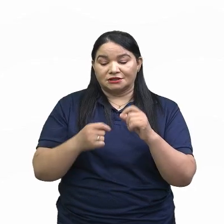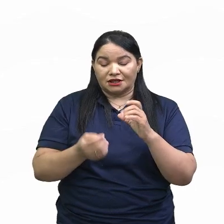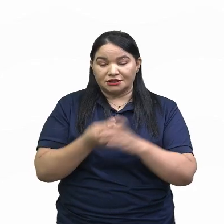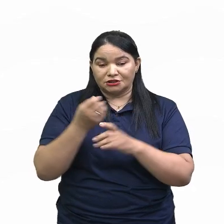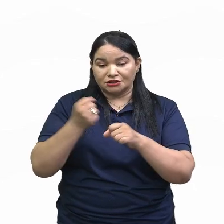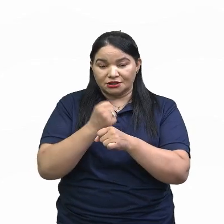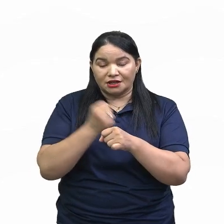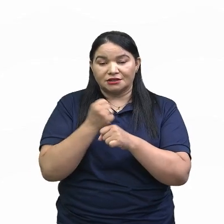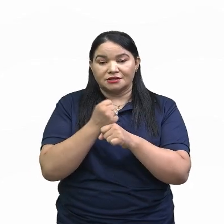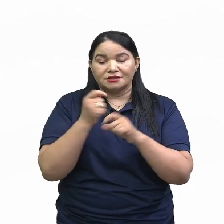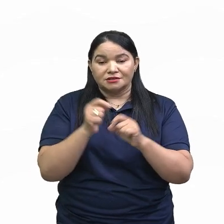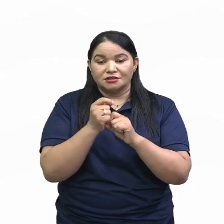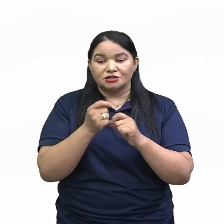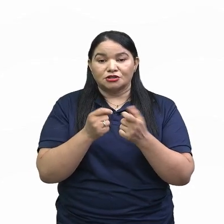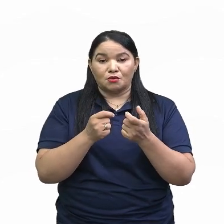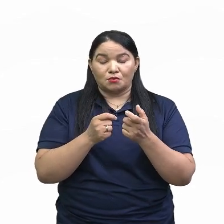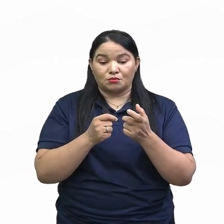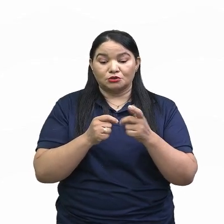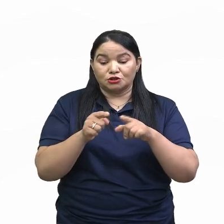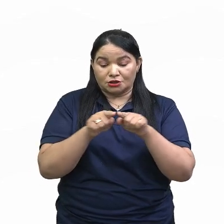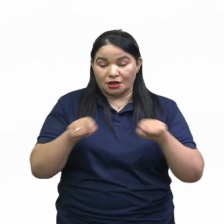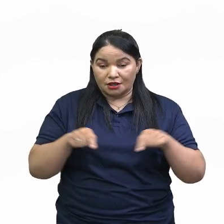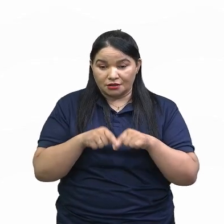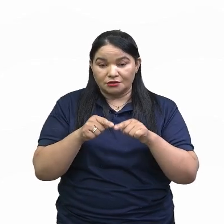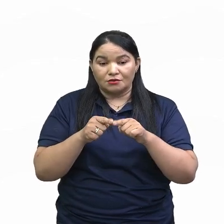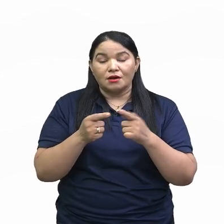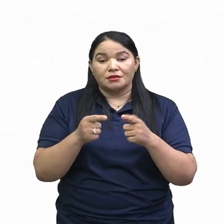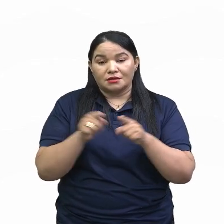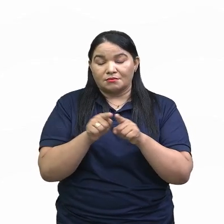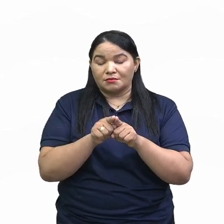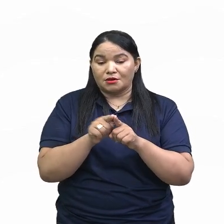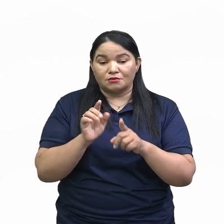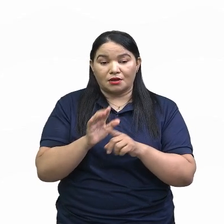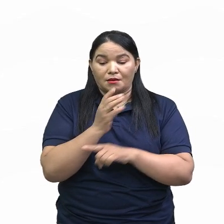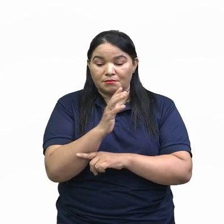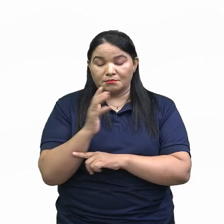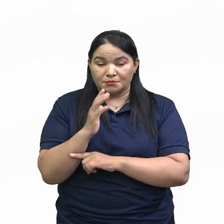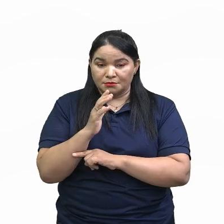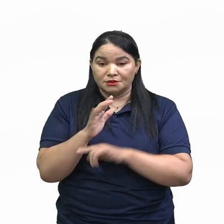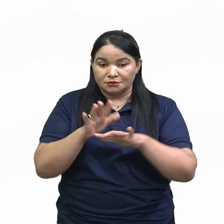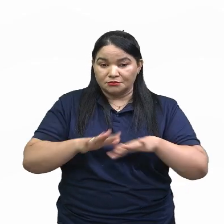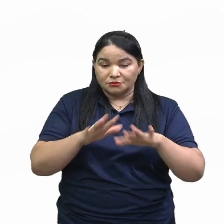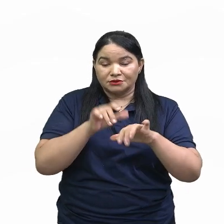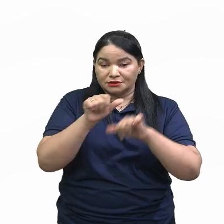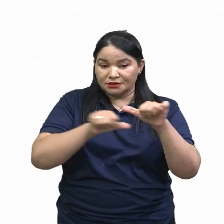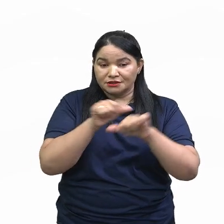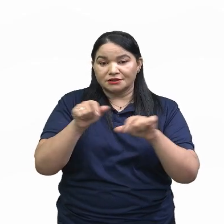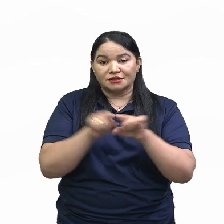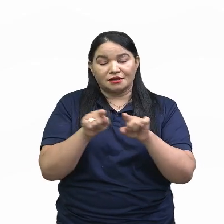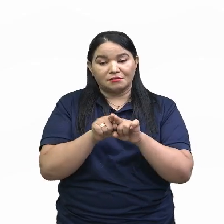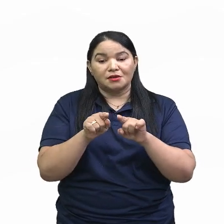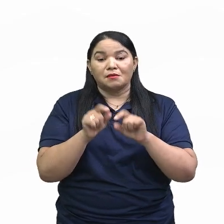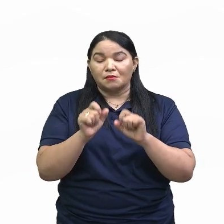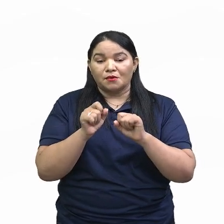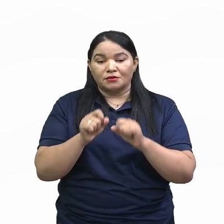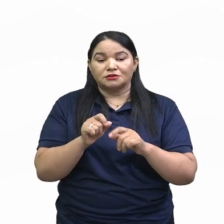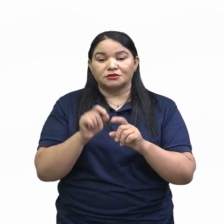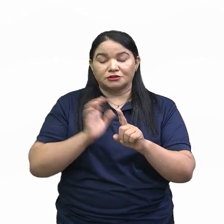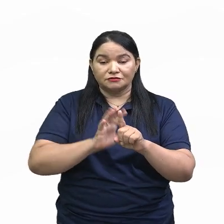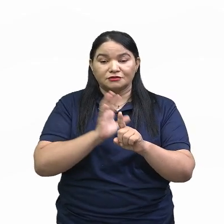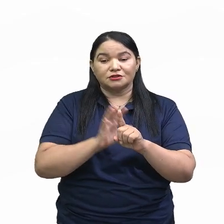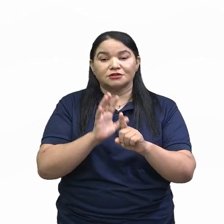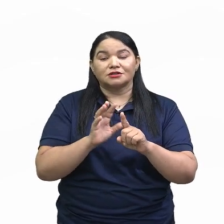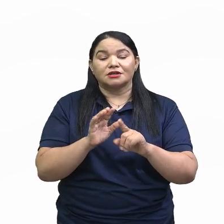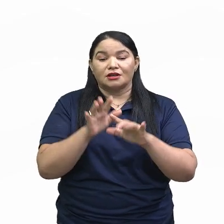é capaz de provocar mudanças nas paisagens dos locais onde for instalada e pode também interferir no